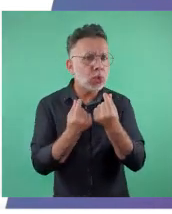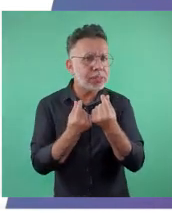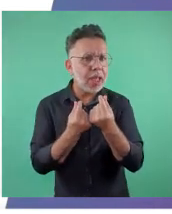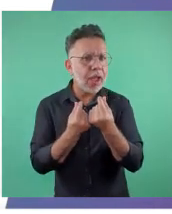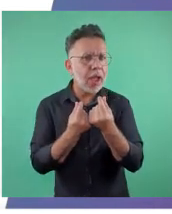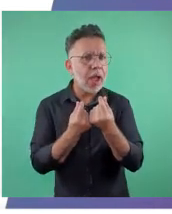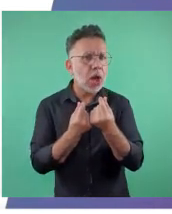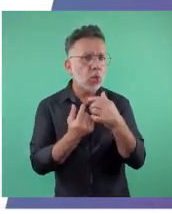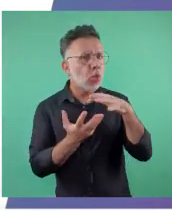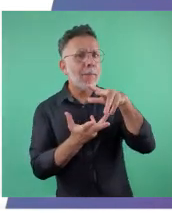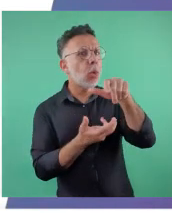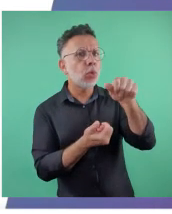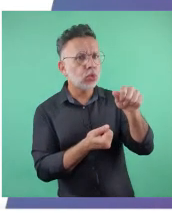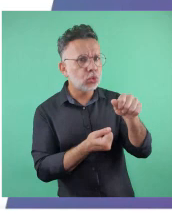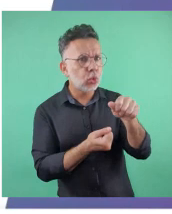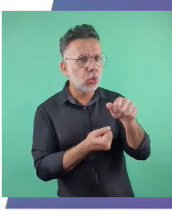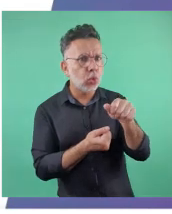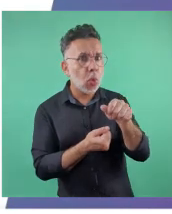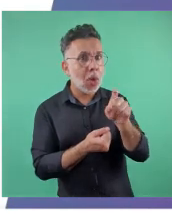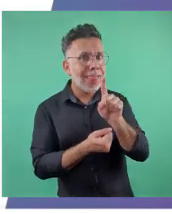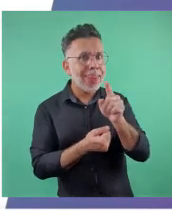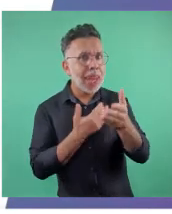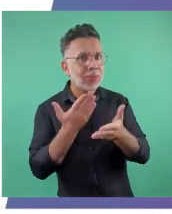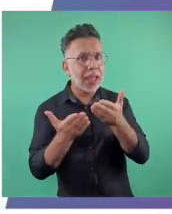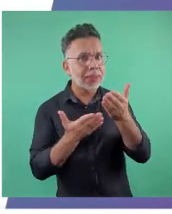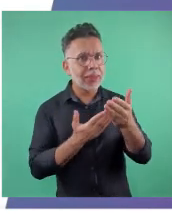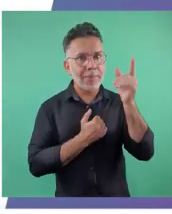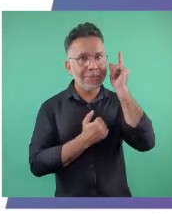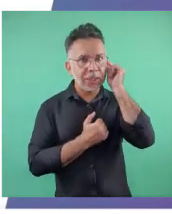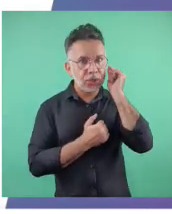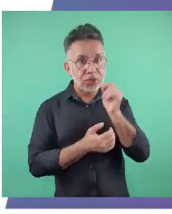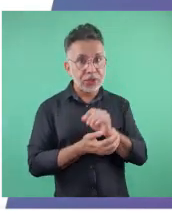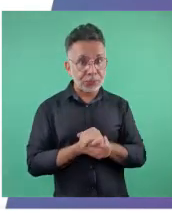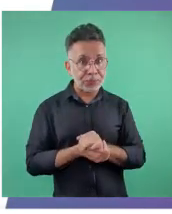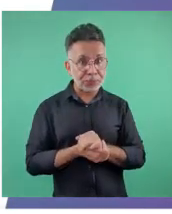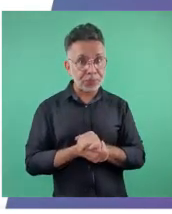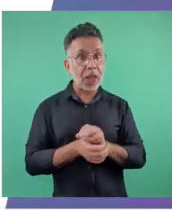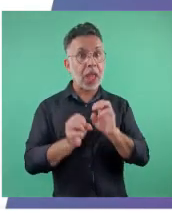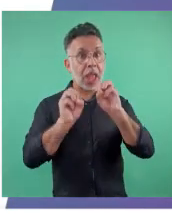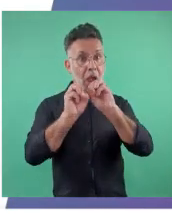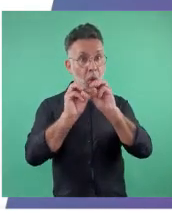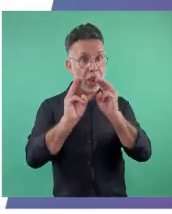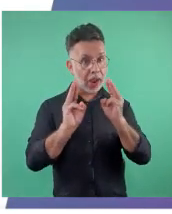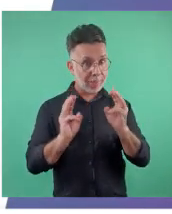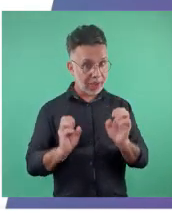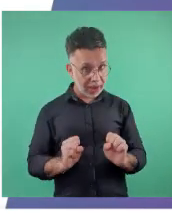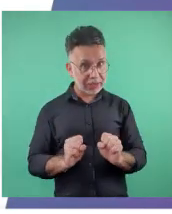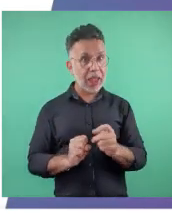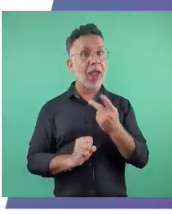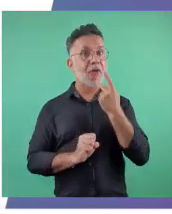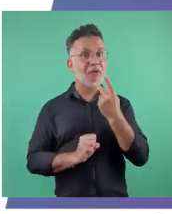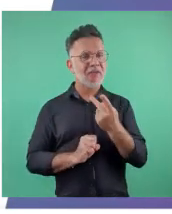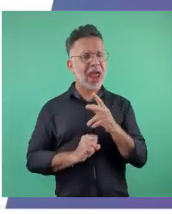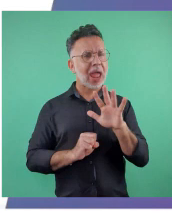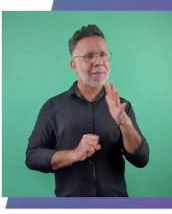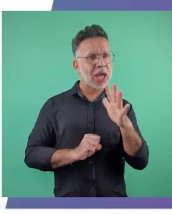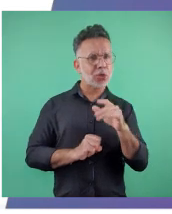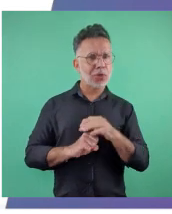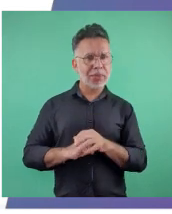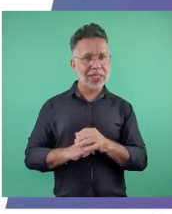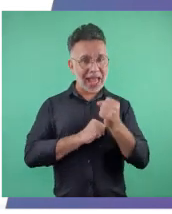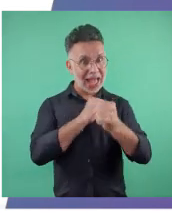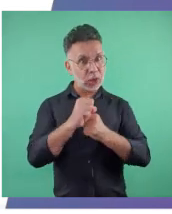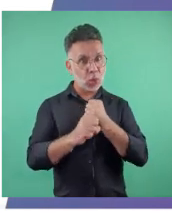uma perda auditiva? A Organização Mundial de Saúde revela que o custo médio anual global para uma perda auditiva